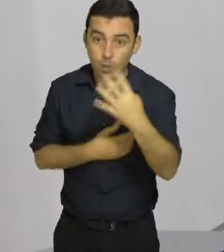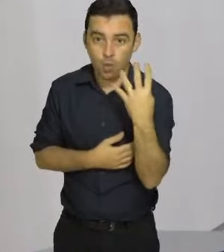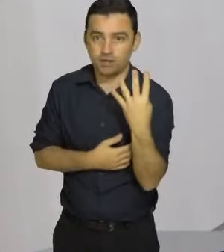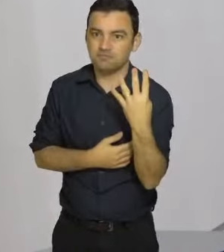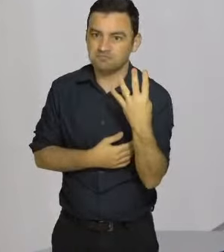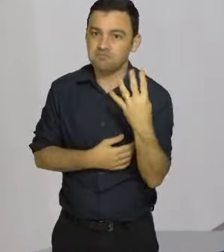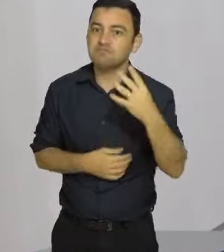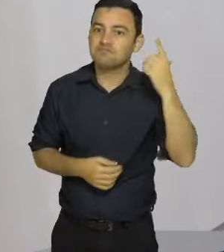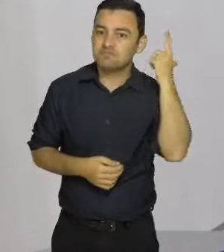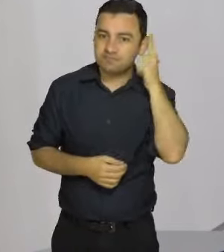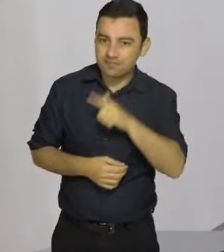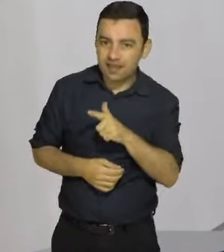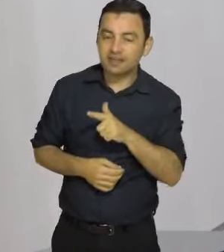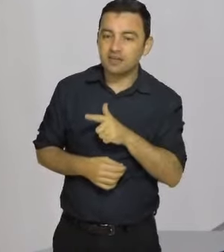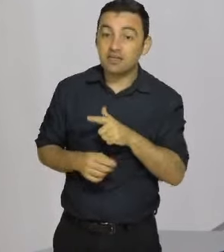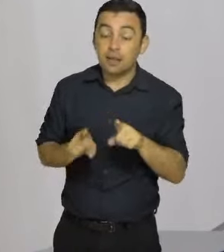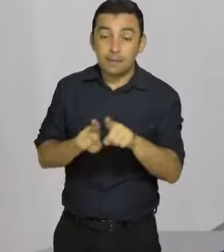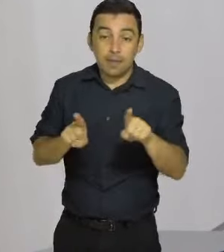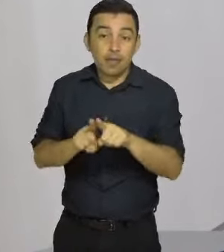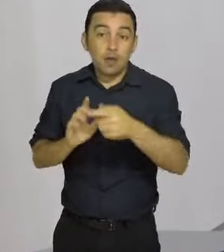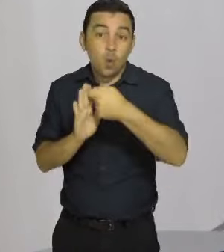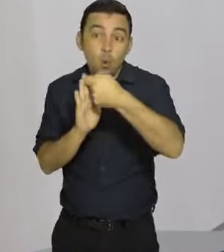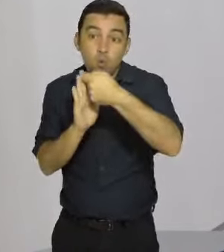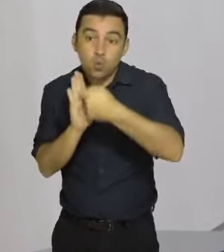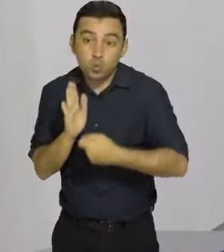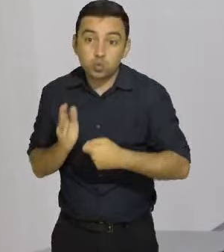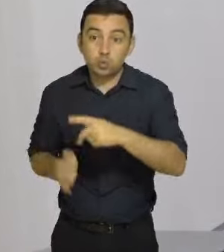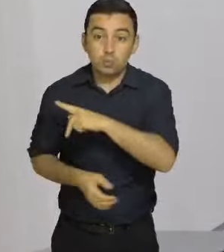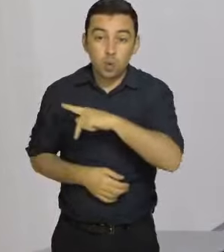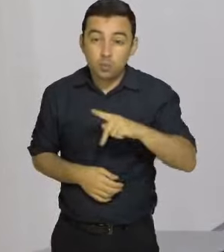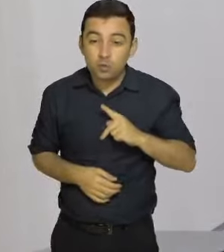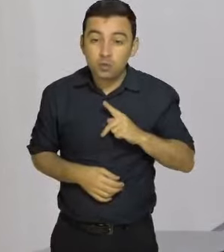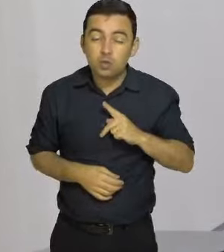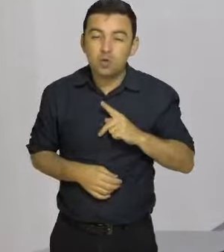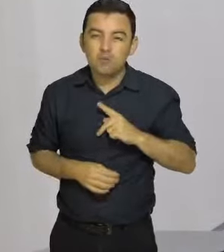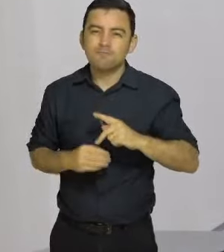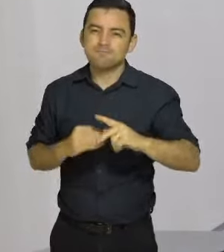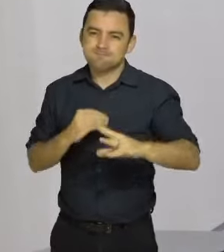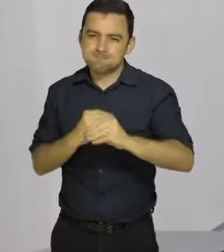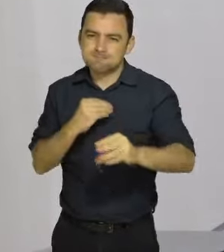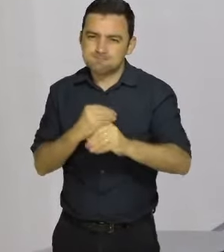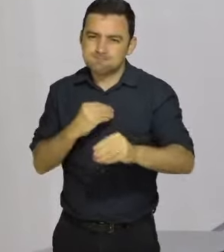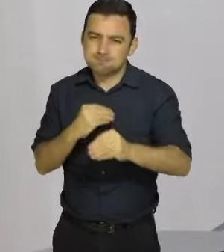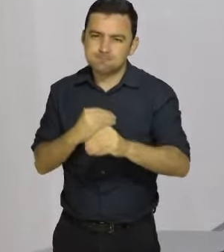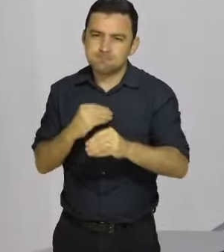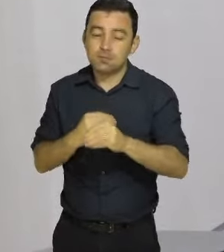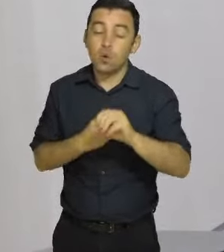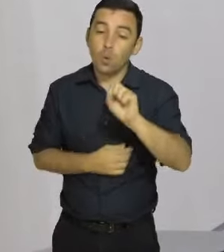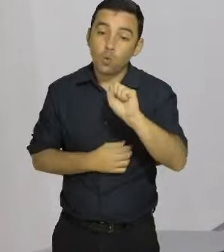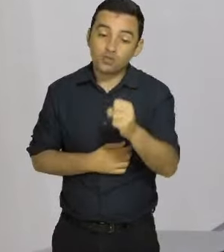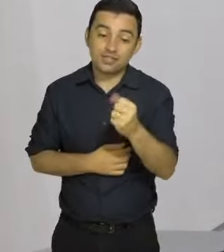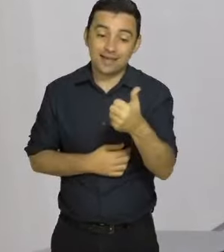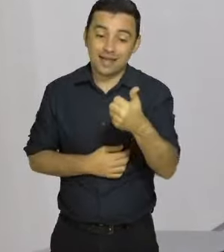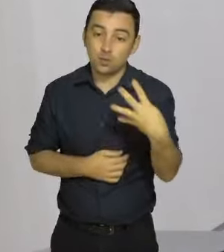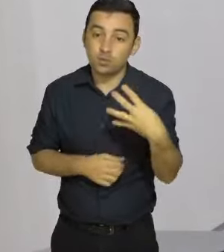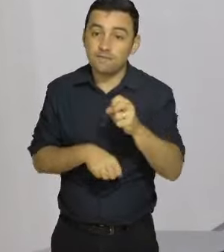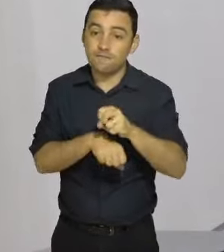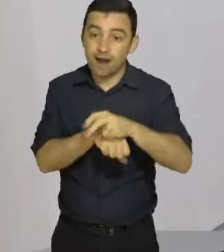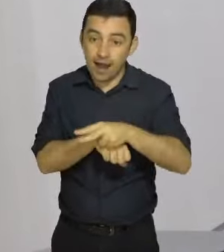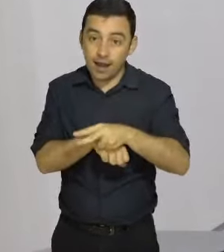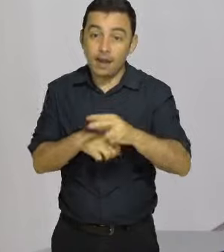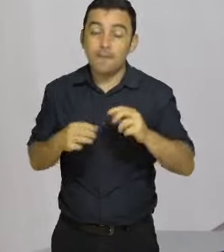Realização de concurso público para preenchimento de 814 vagas no